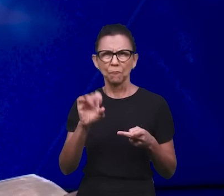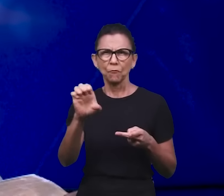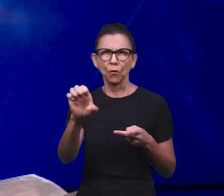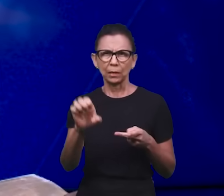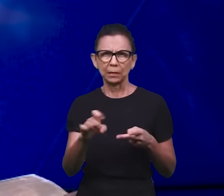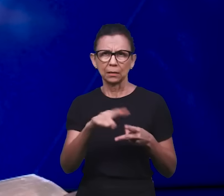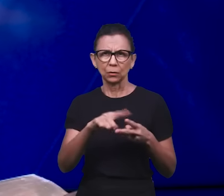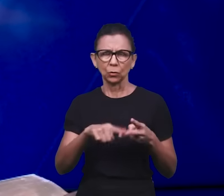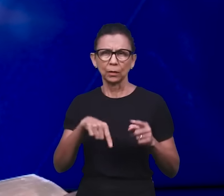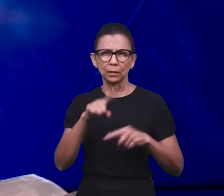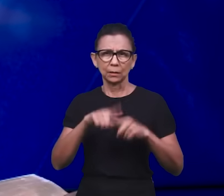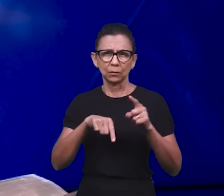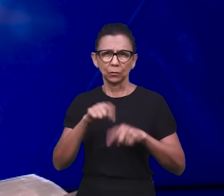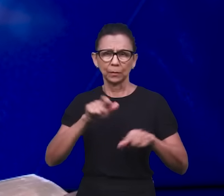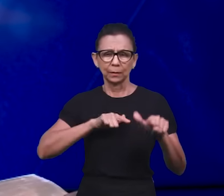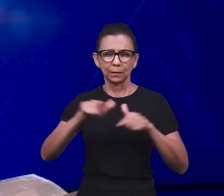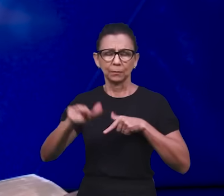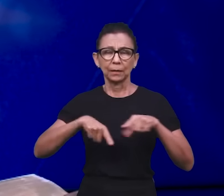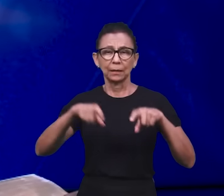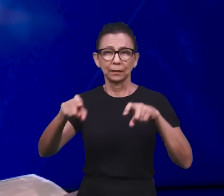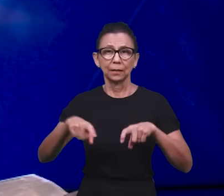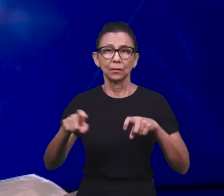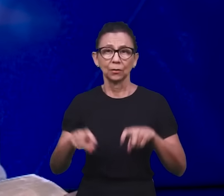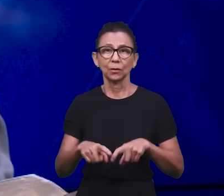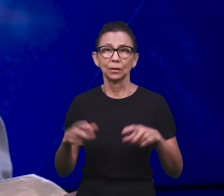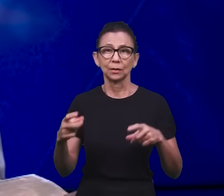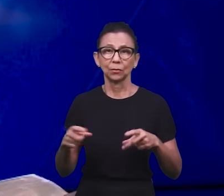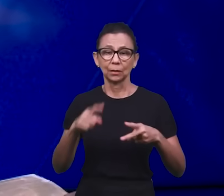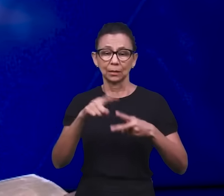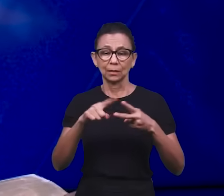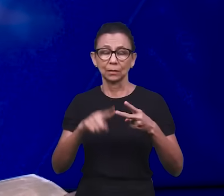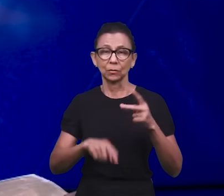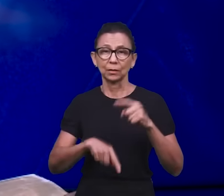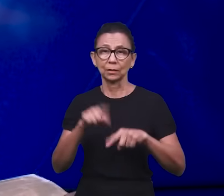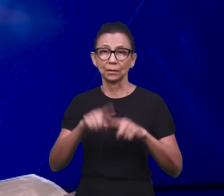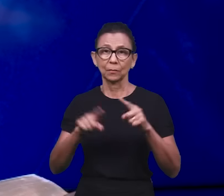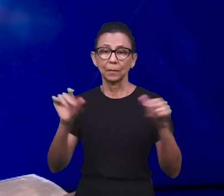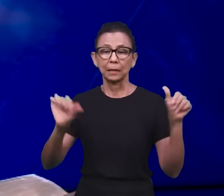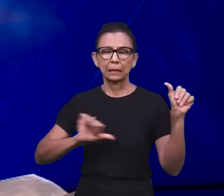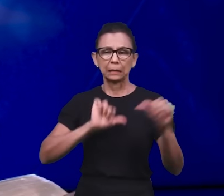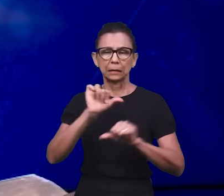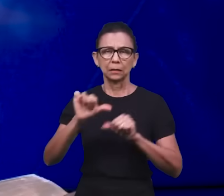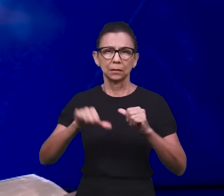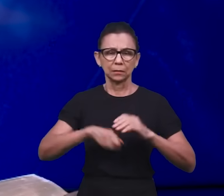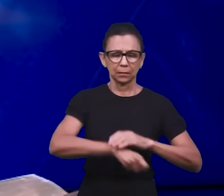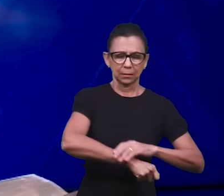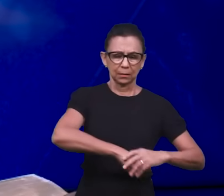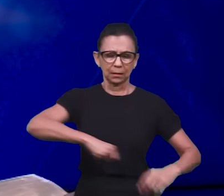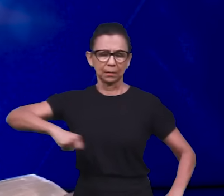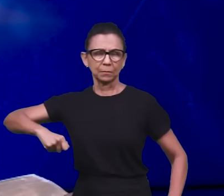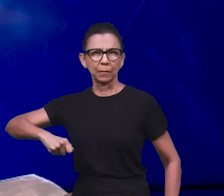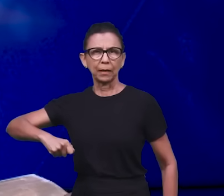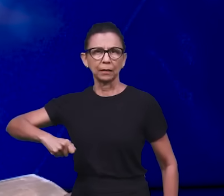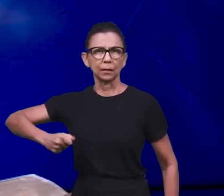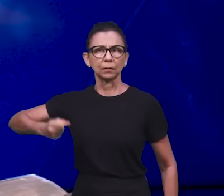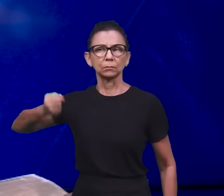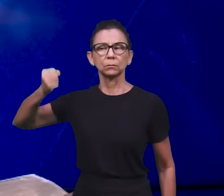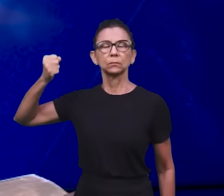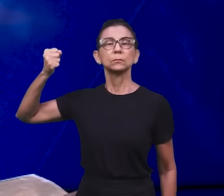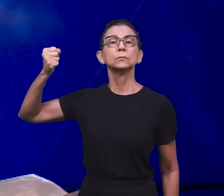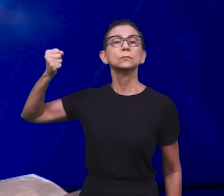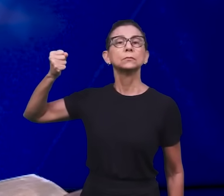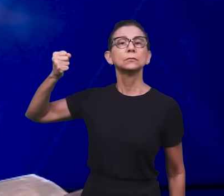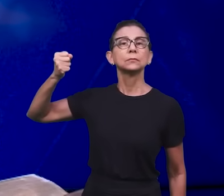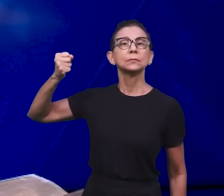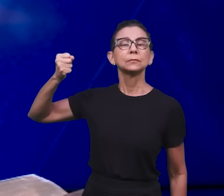fala? Transformai as vossas enxadas em espadas, ou seja, em instrumento de guerra, e